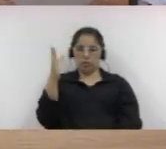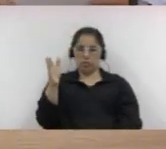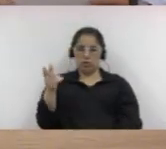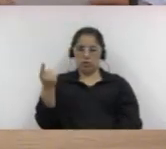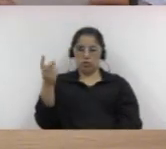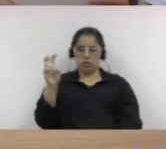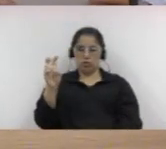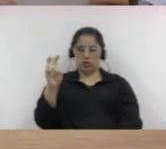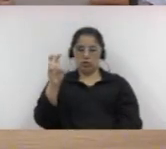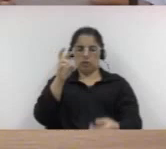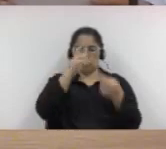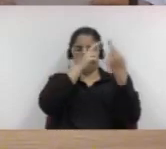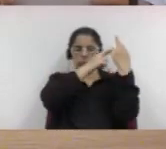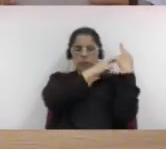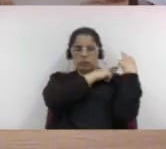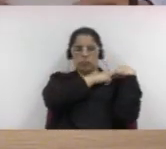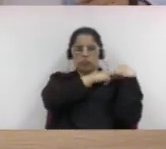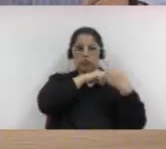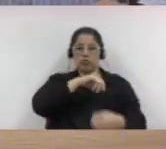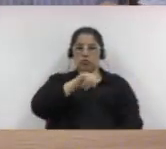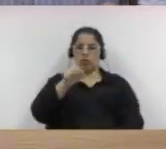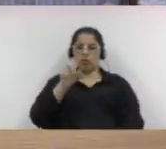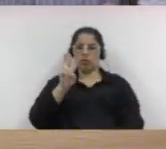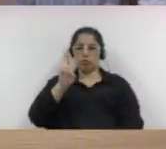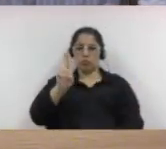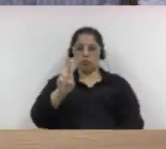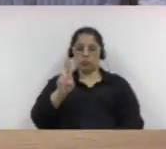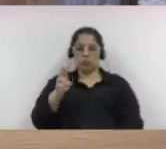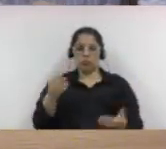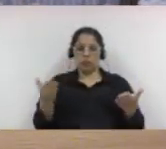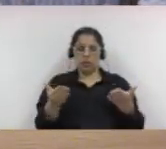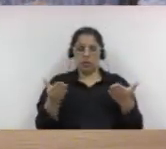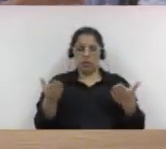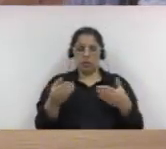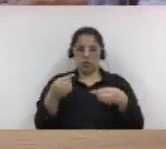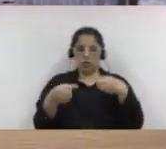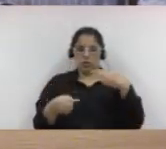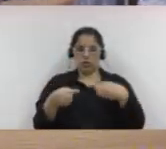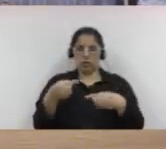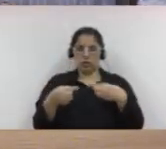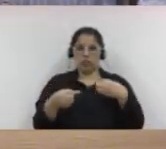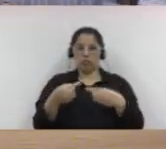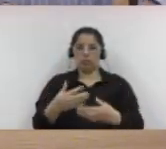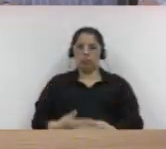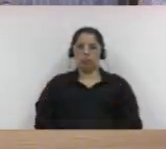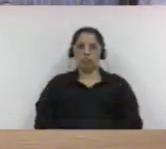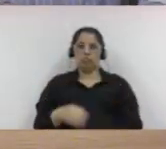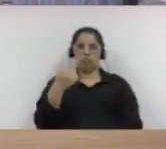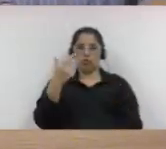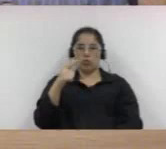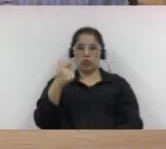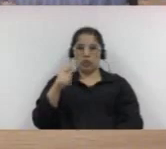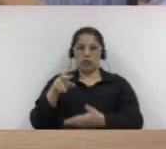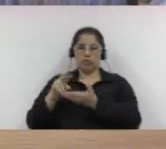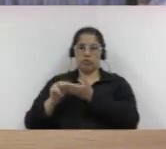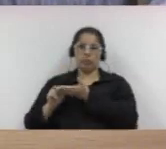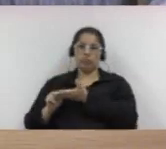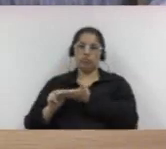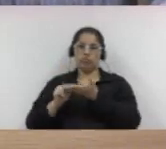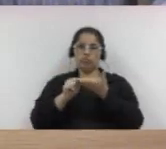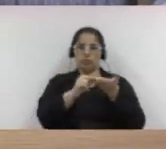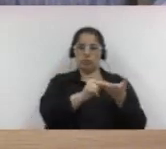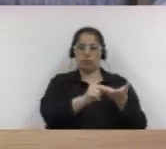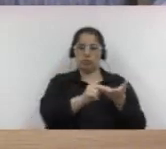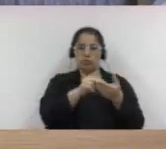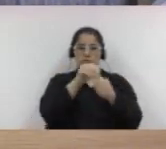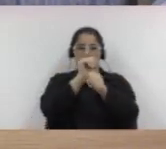862/2015. Autor, vereador José Eduardo Monteiro Júnior, Junegão. Requerimento 862 em discussão. Não havendo, encaminhe-se às comissões.